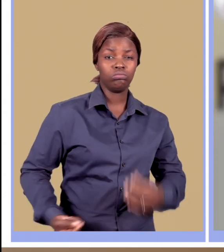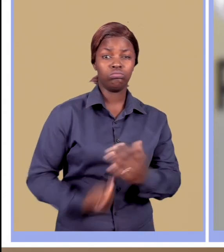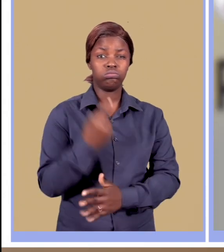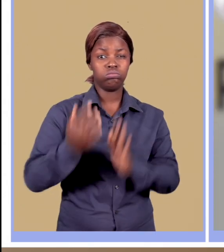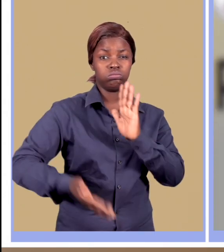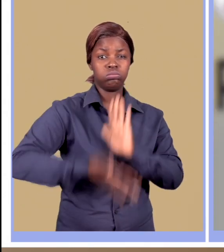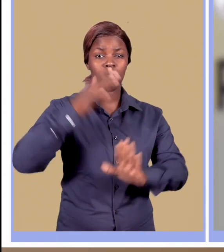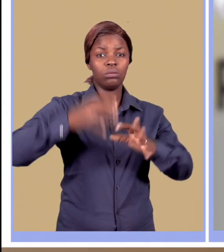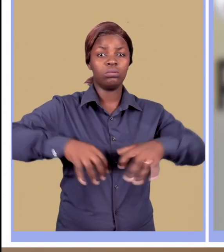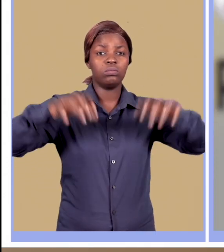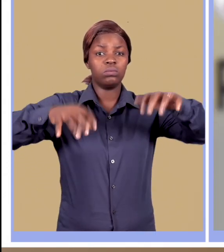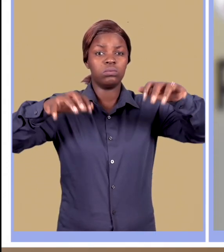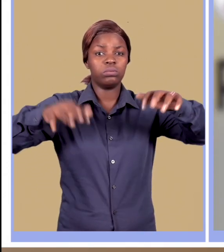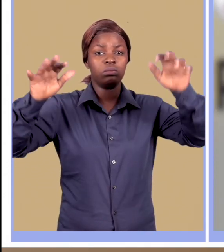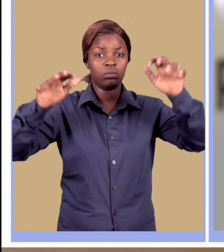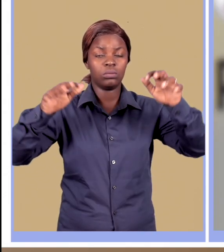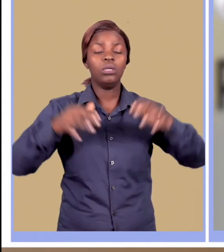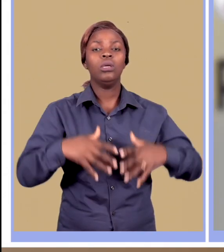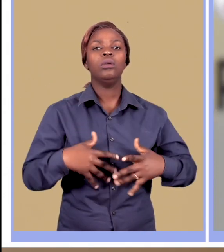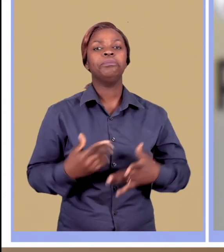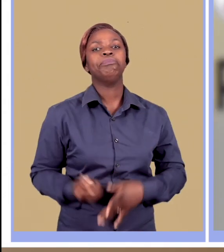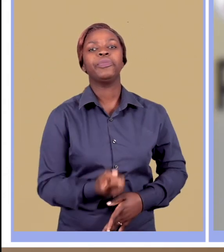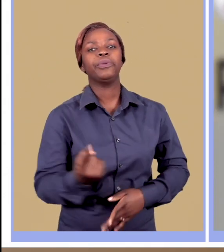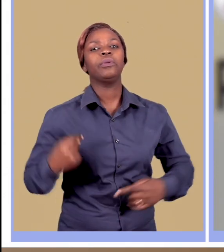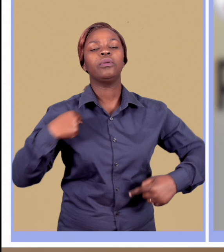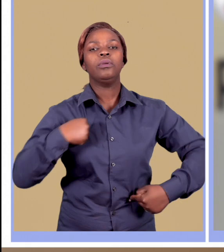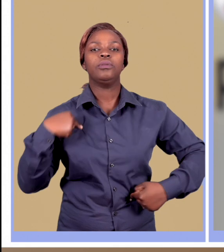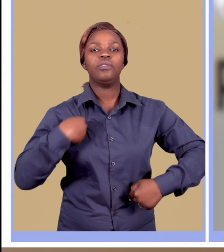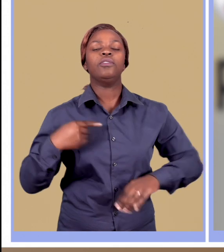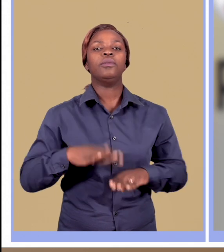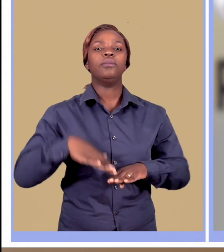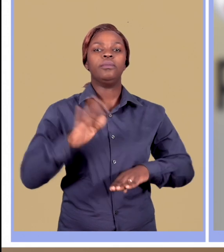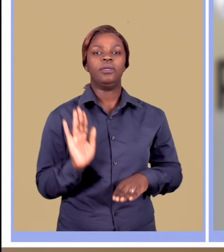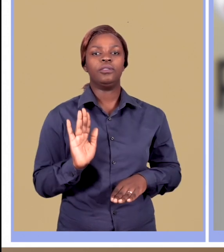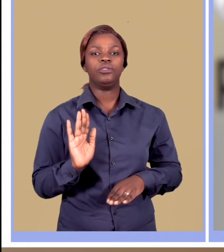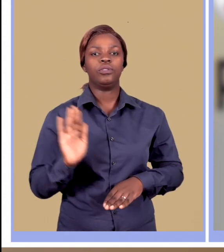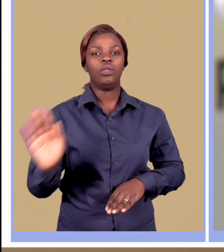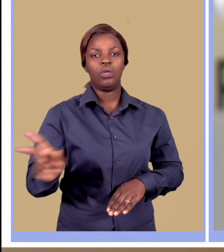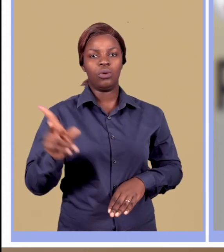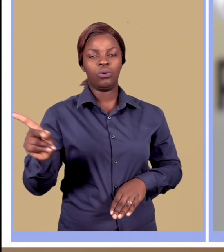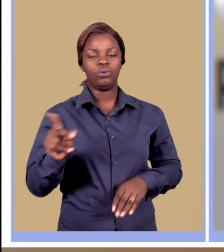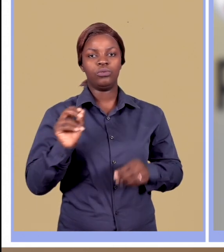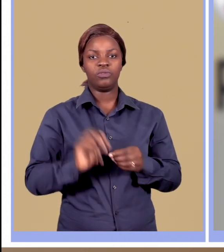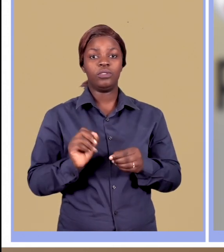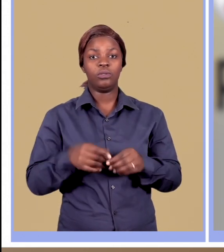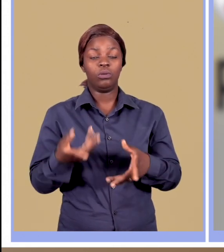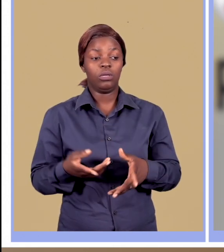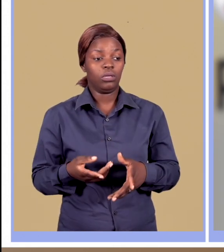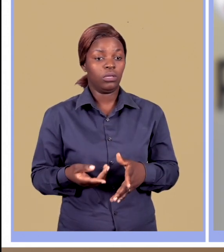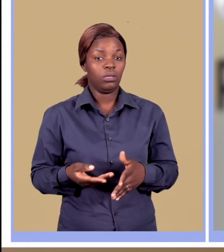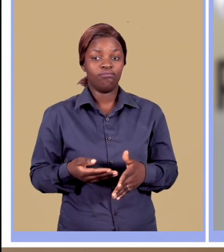depois, quando já houve chuva e vendavais, sofreram muito, e depois outros tiveram que